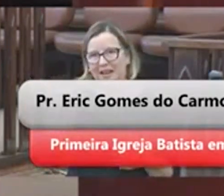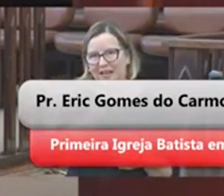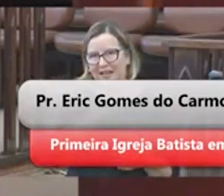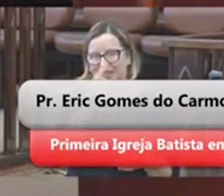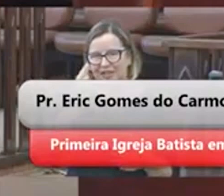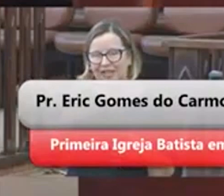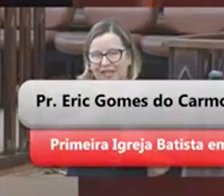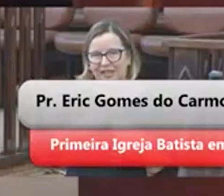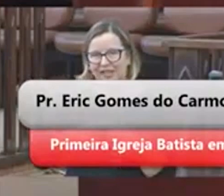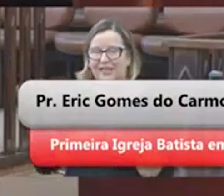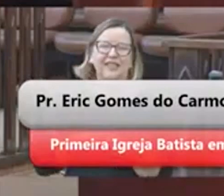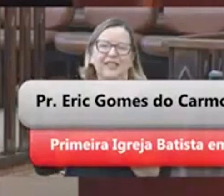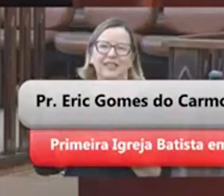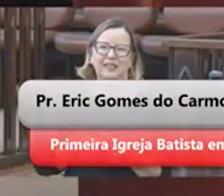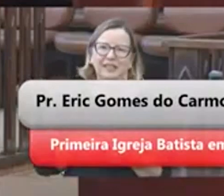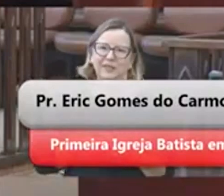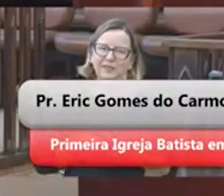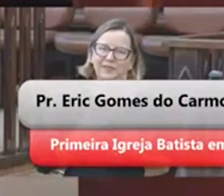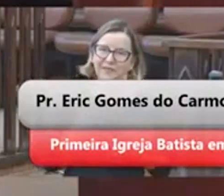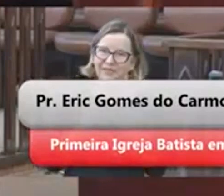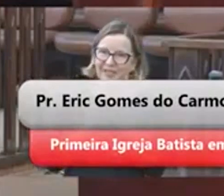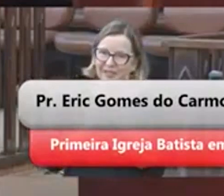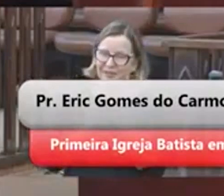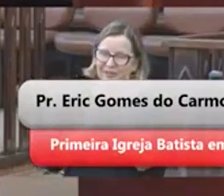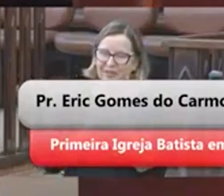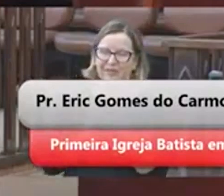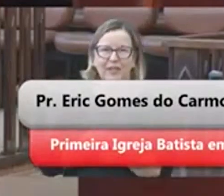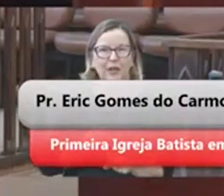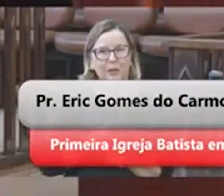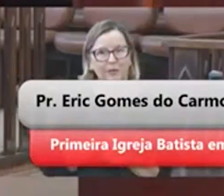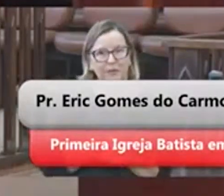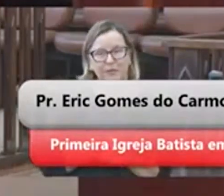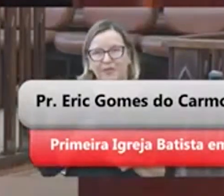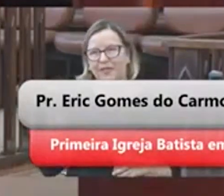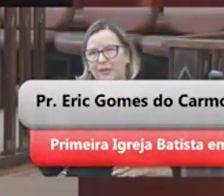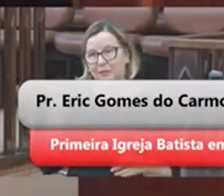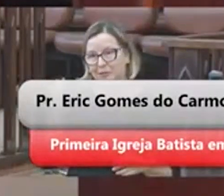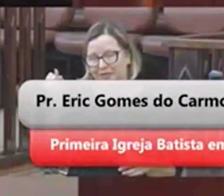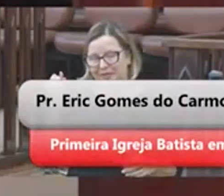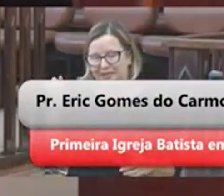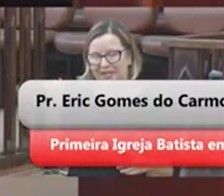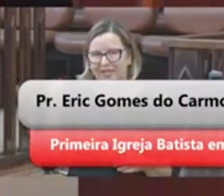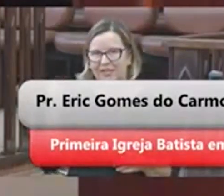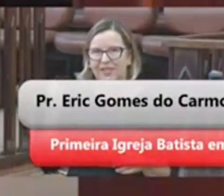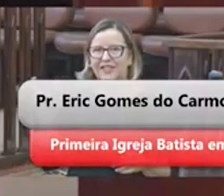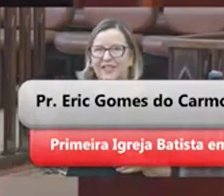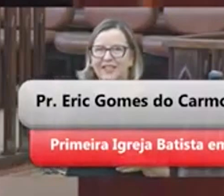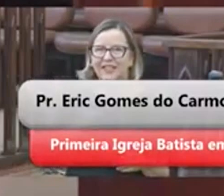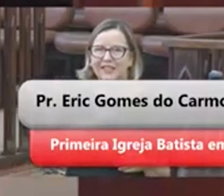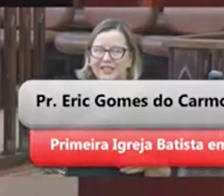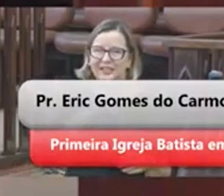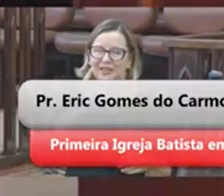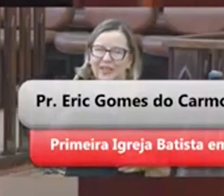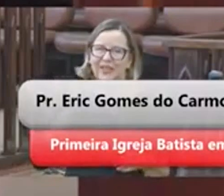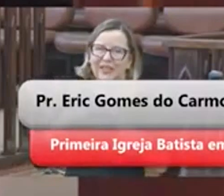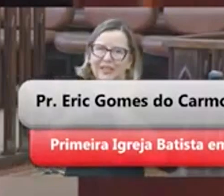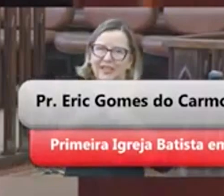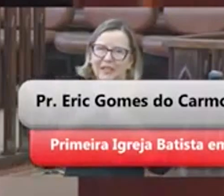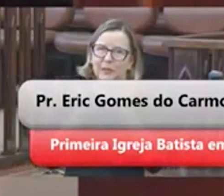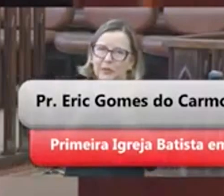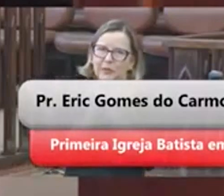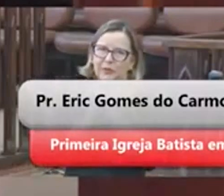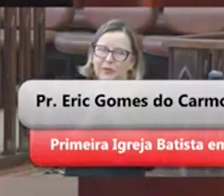momento de extrema importância, onde nós temos esse convívio com esposa,